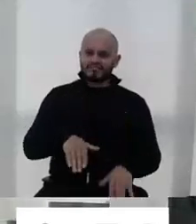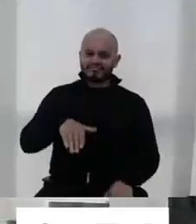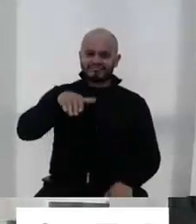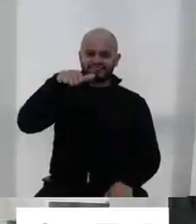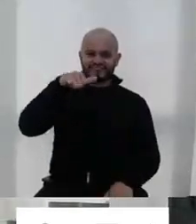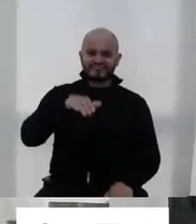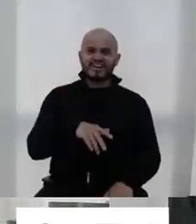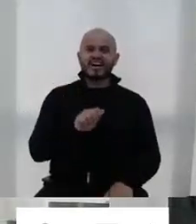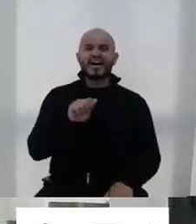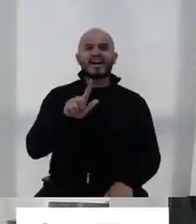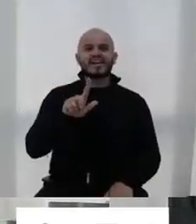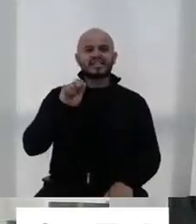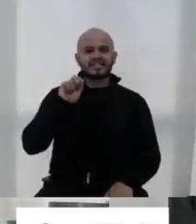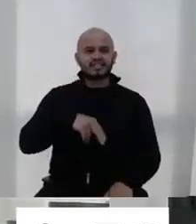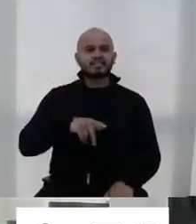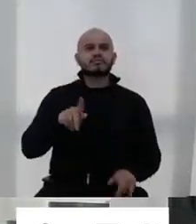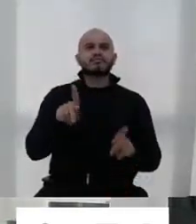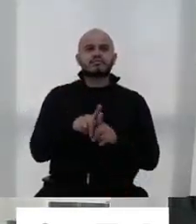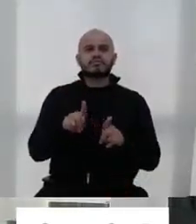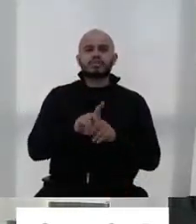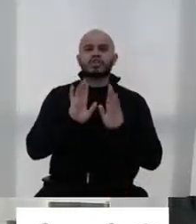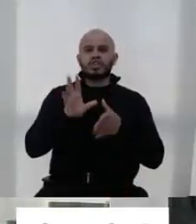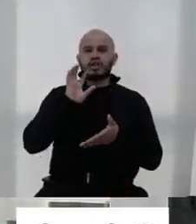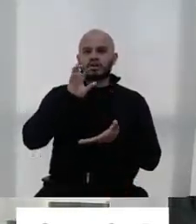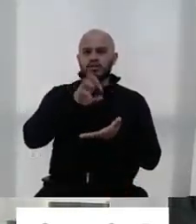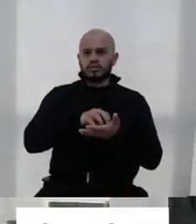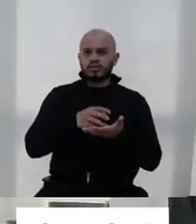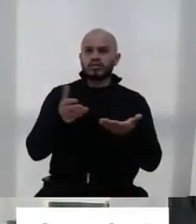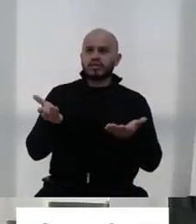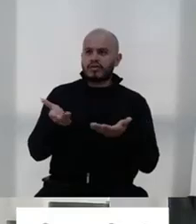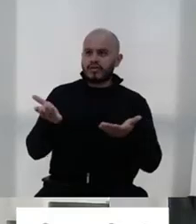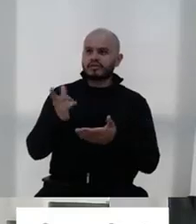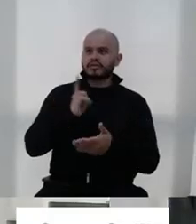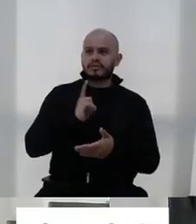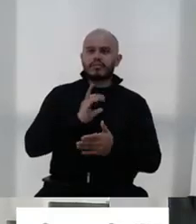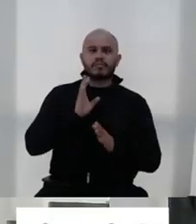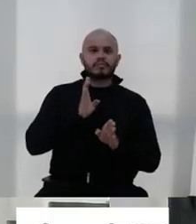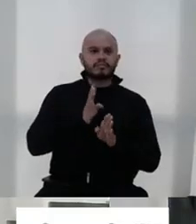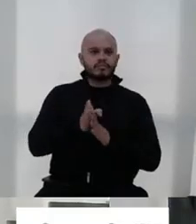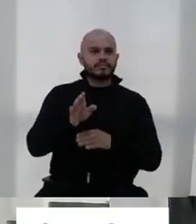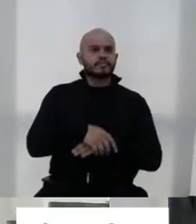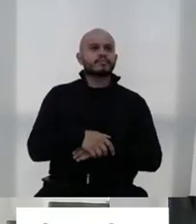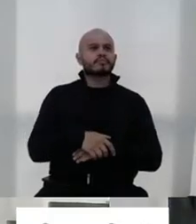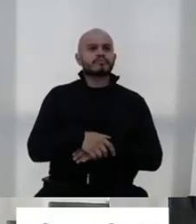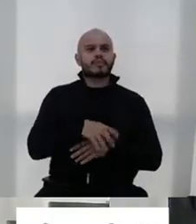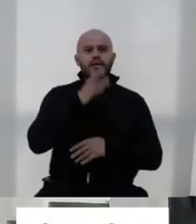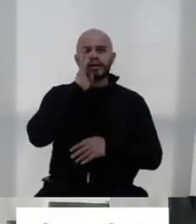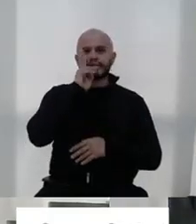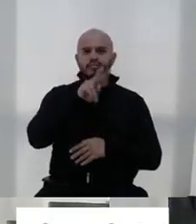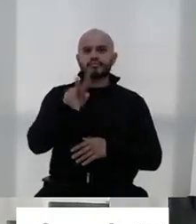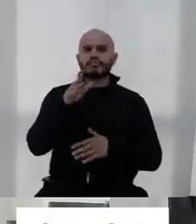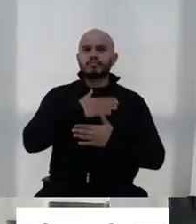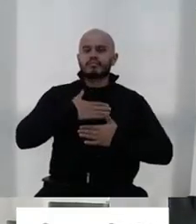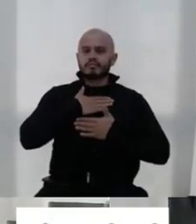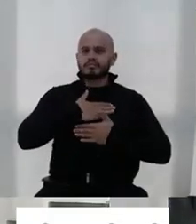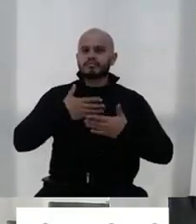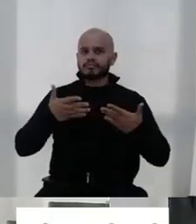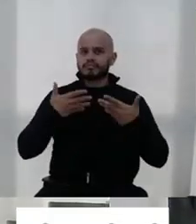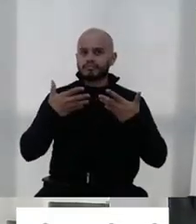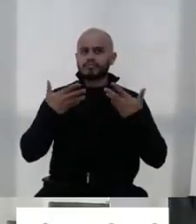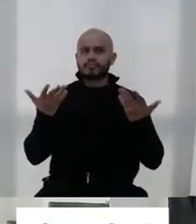E Alan também, né, que já foi também do núcleo e está aqui no conselho. Então, para mim é uma alegria muito grande estar aqui nesse espaço.